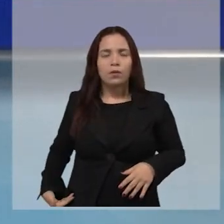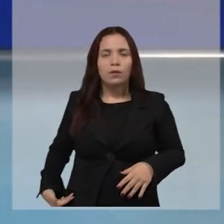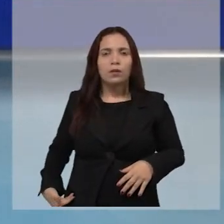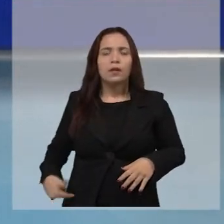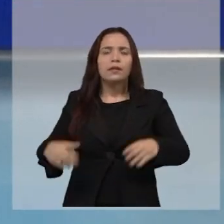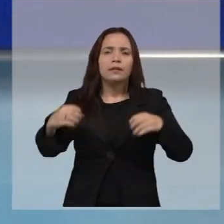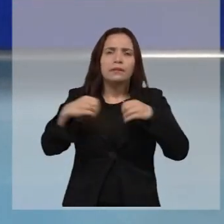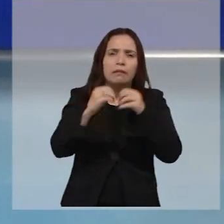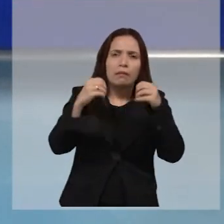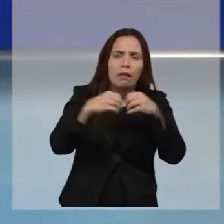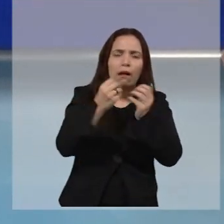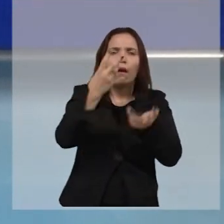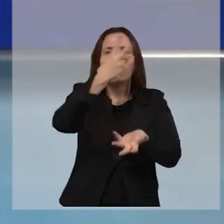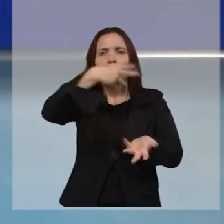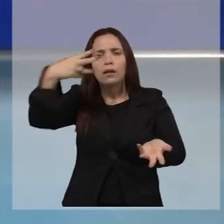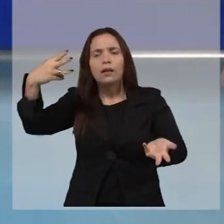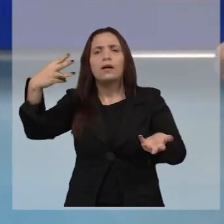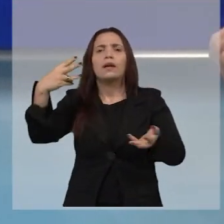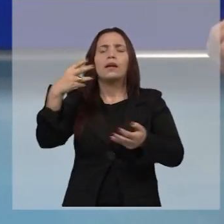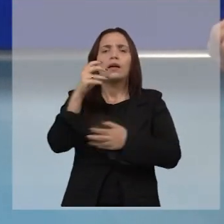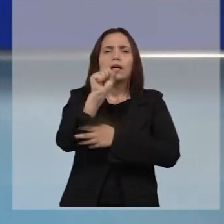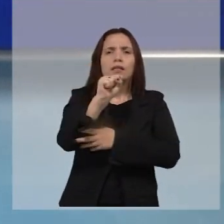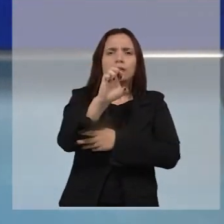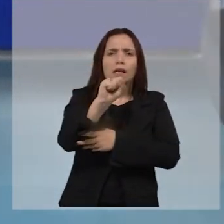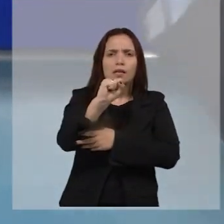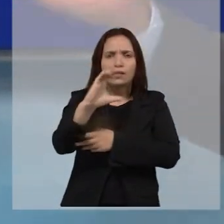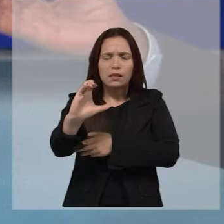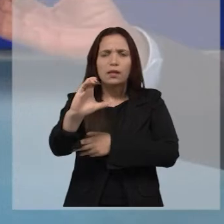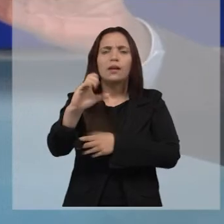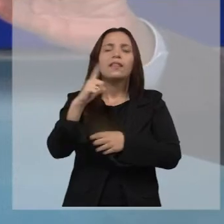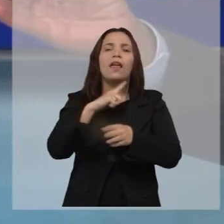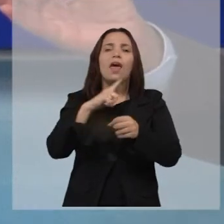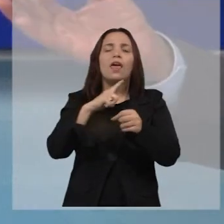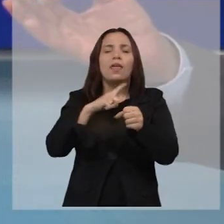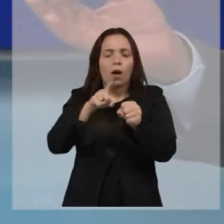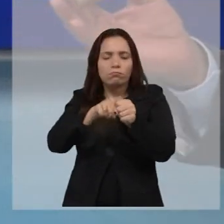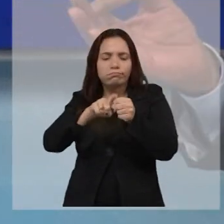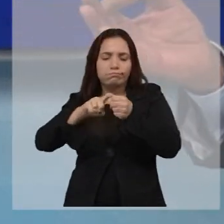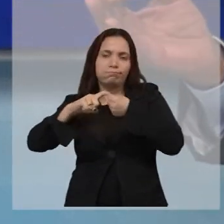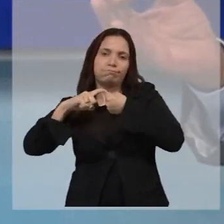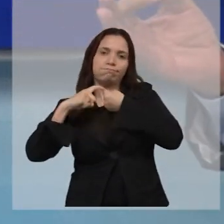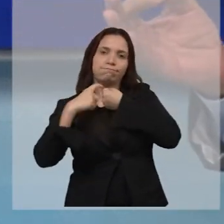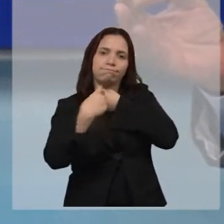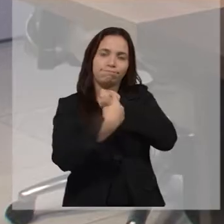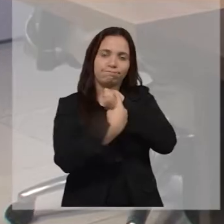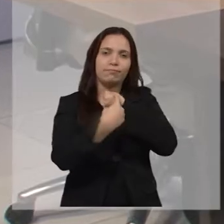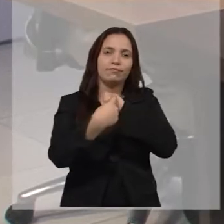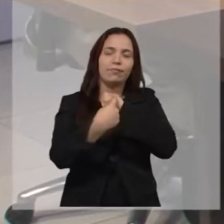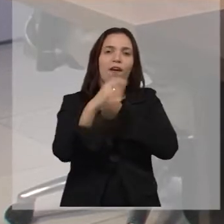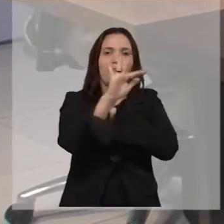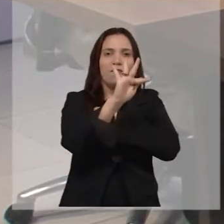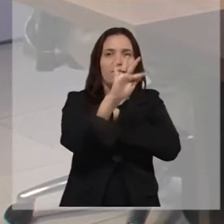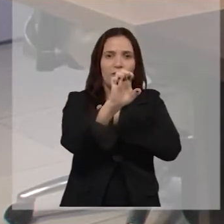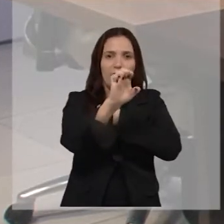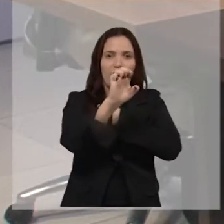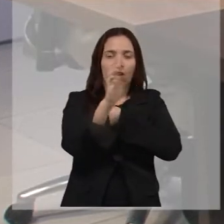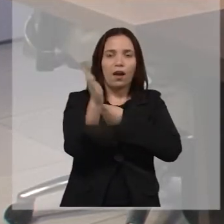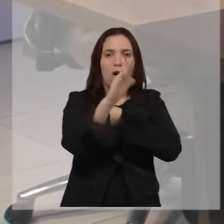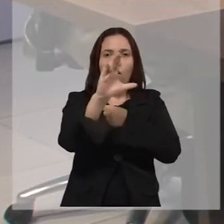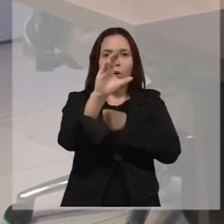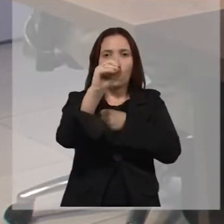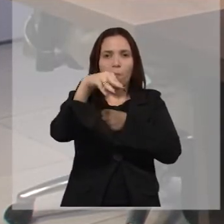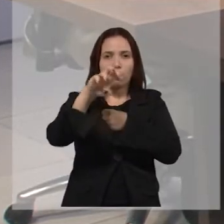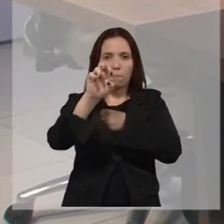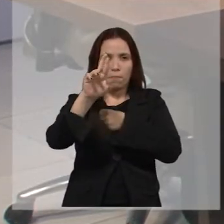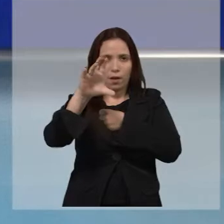S, SESI, SENAI, SESC, que é ligado à Federação do Comércio, né? Essas entidades,